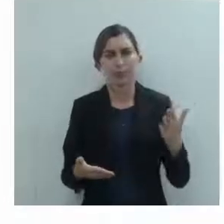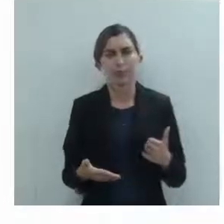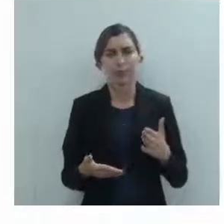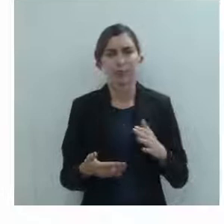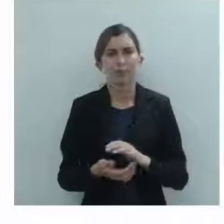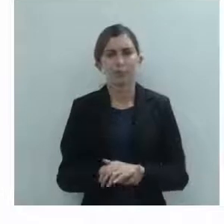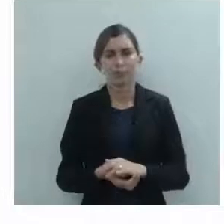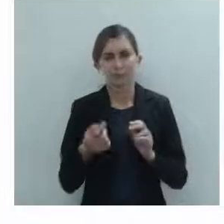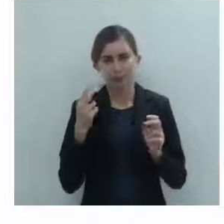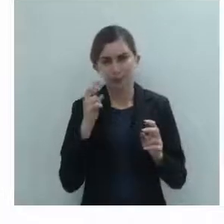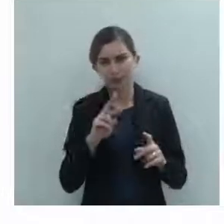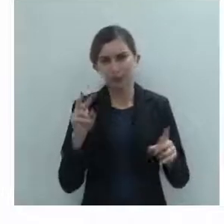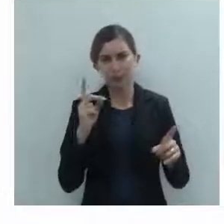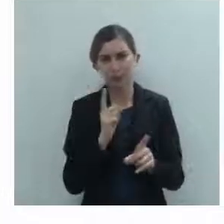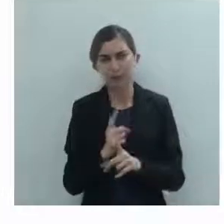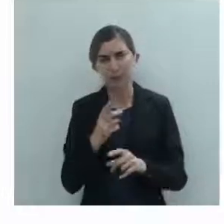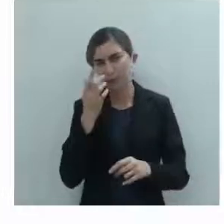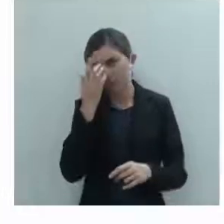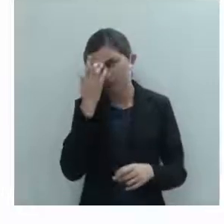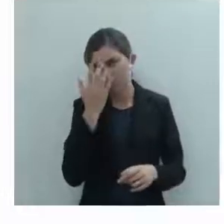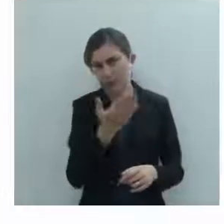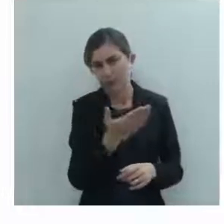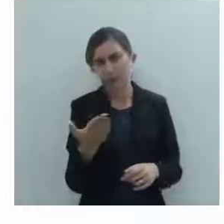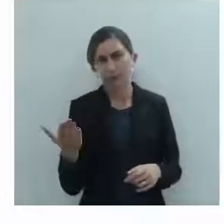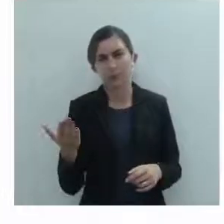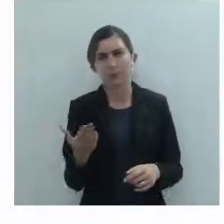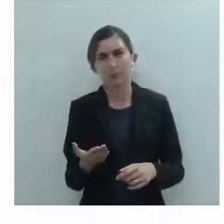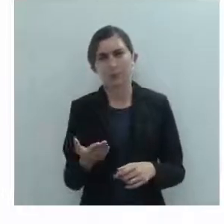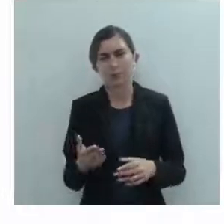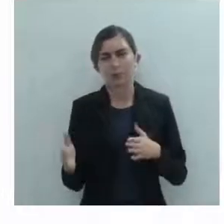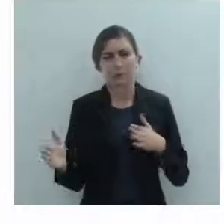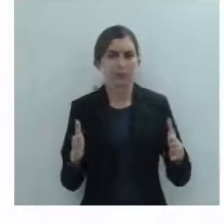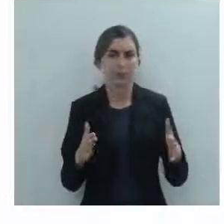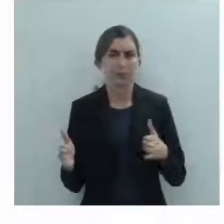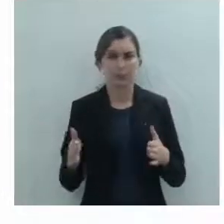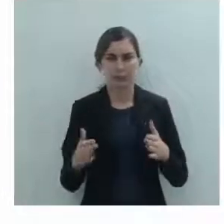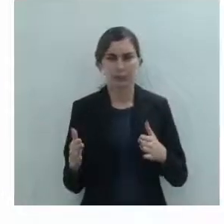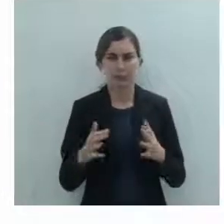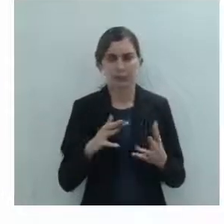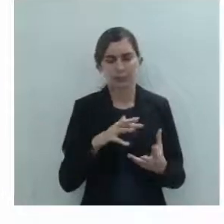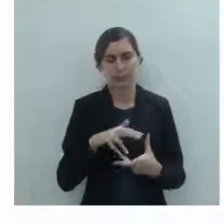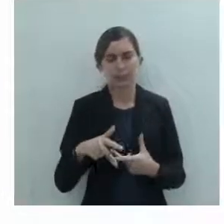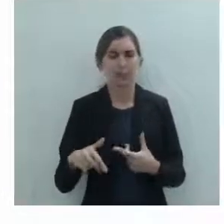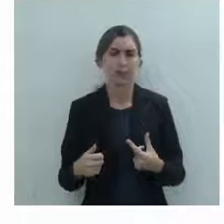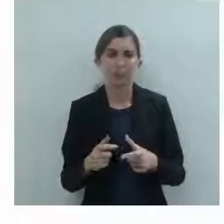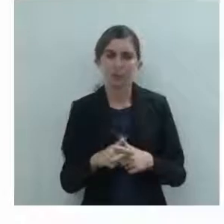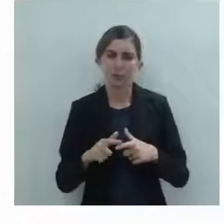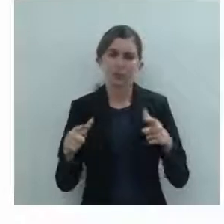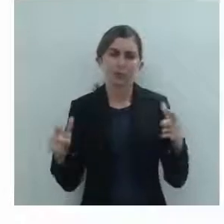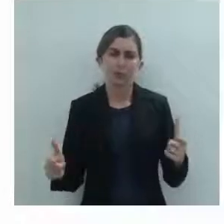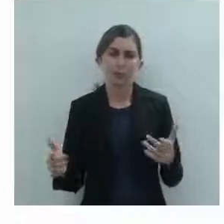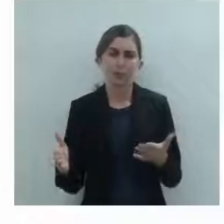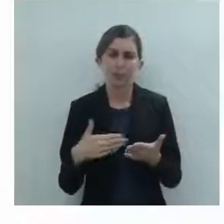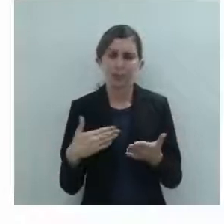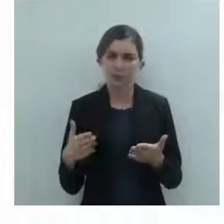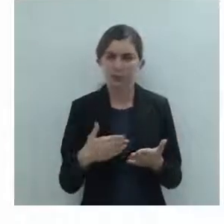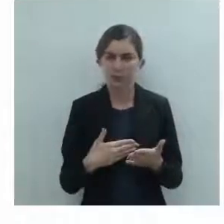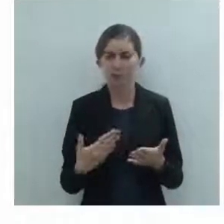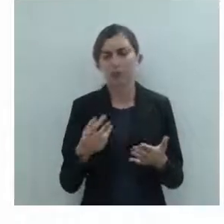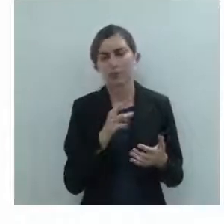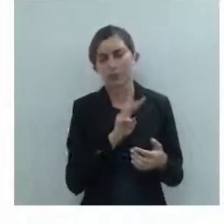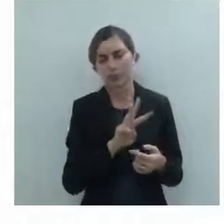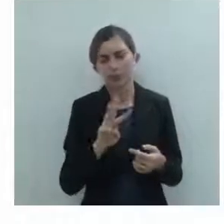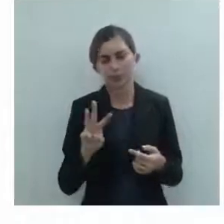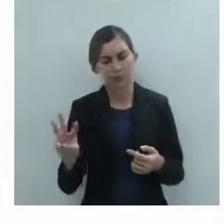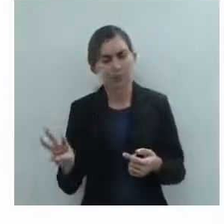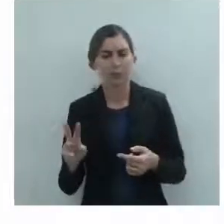na sua tela você encontra facilmente essa divisão do período histórico mundial na maioria dos livros na maioria dos